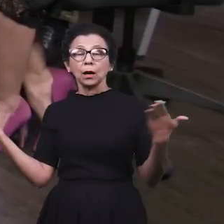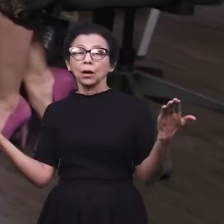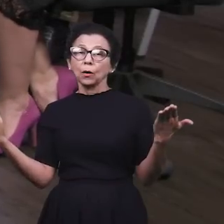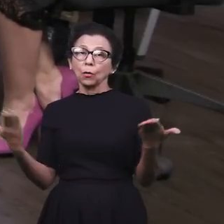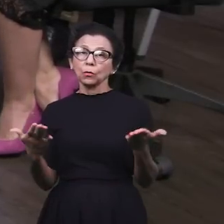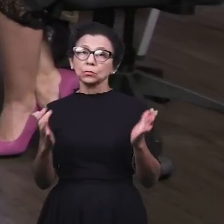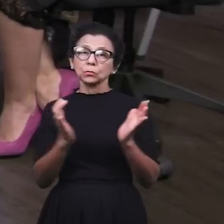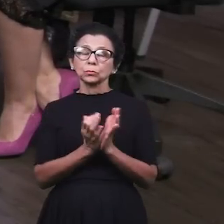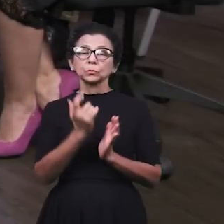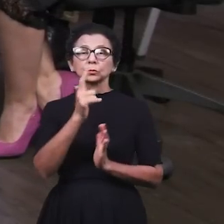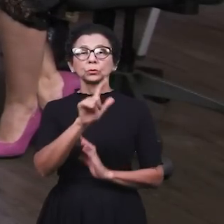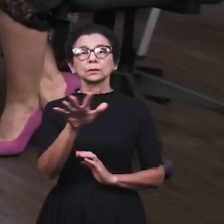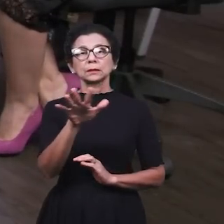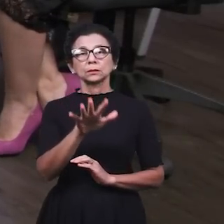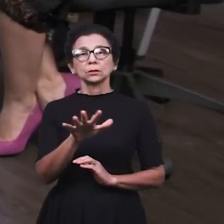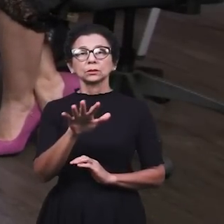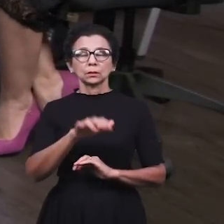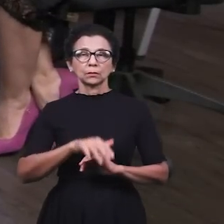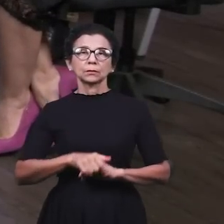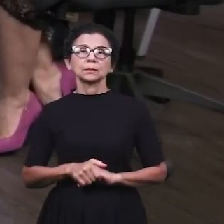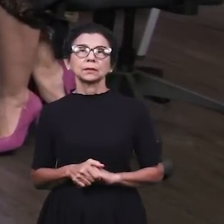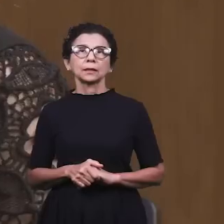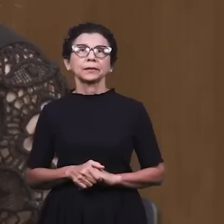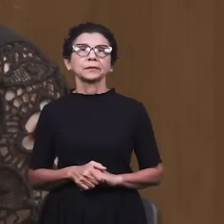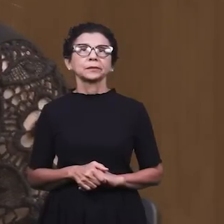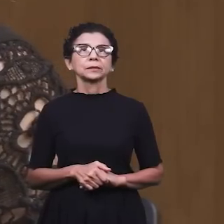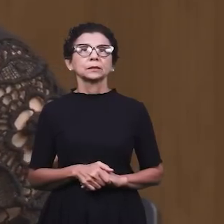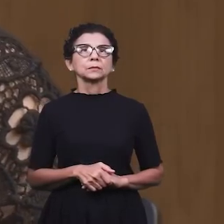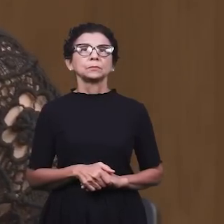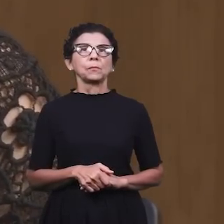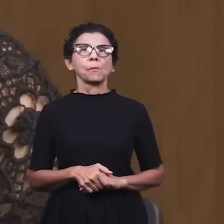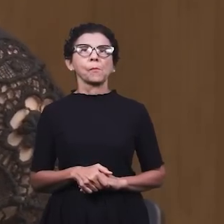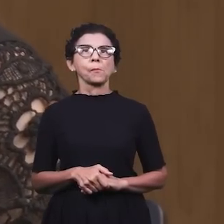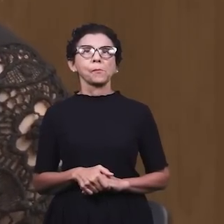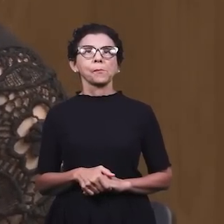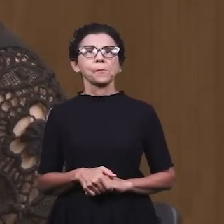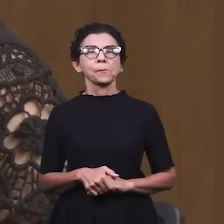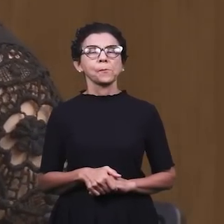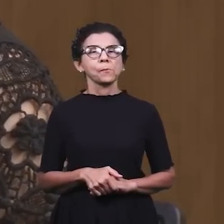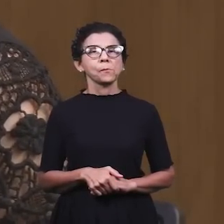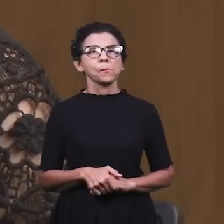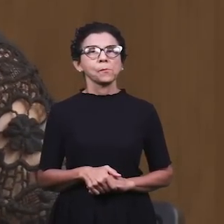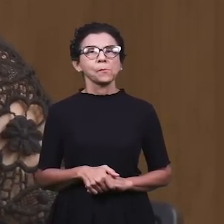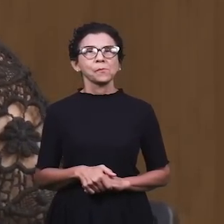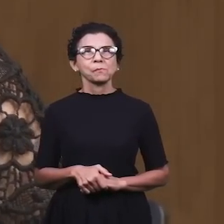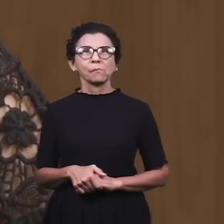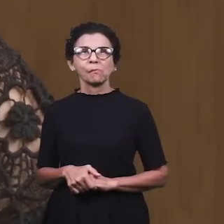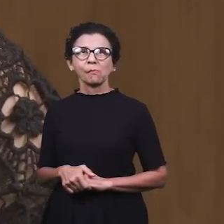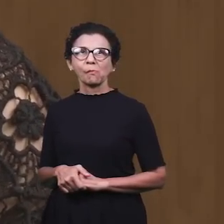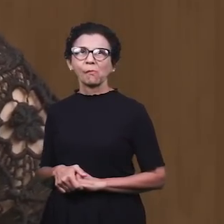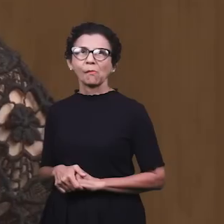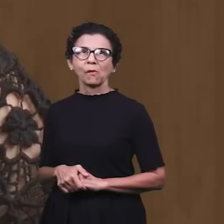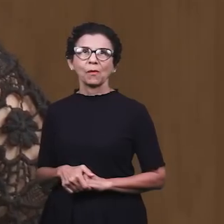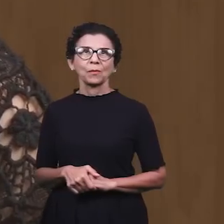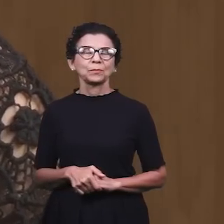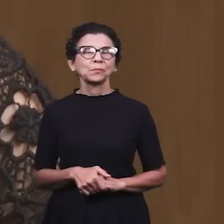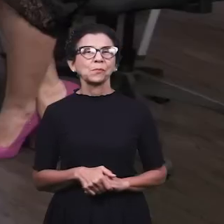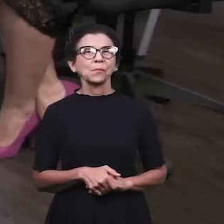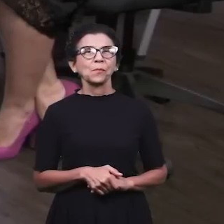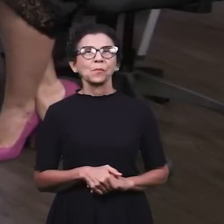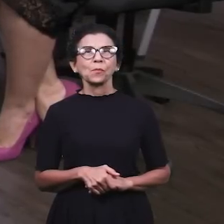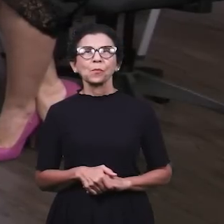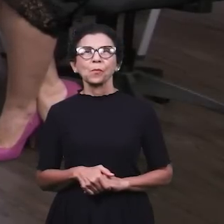para o pastor Gilson, também para o pastor Josias. Então nós vamos começar aqui agora com o jovem André, que tem uma